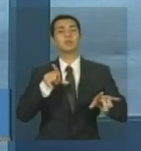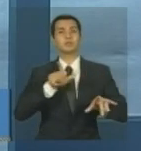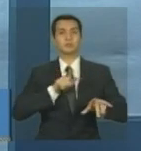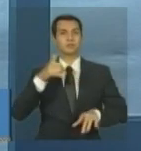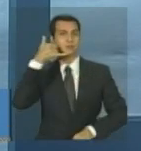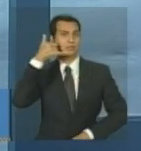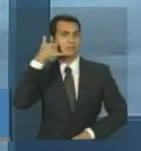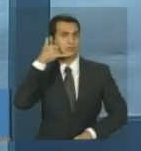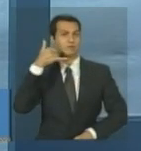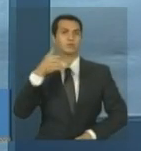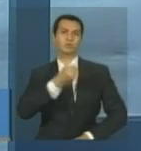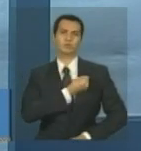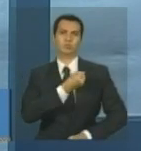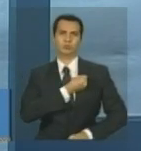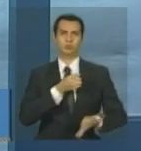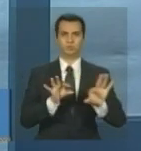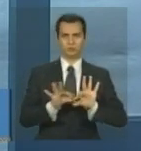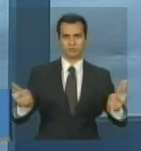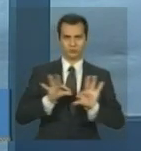pelos telefones